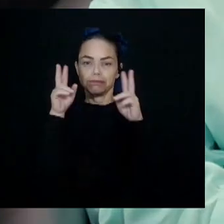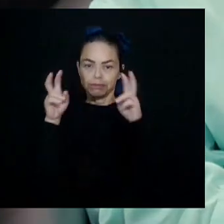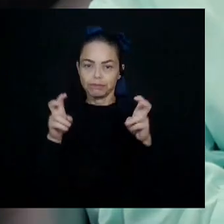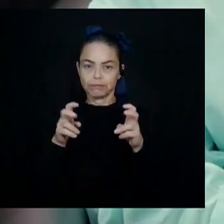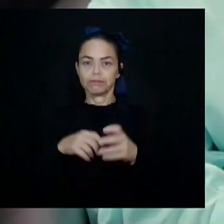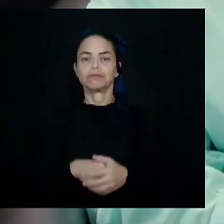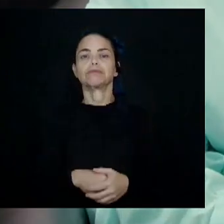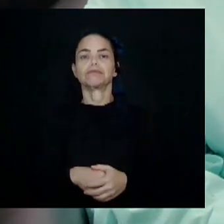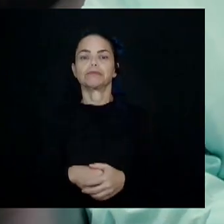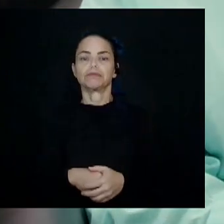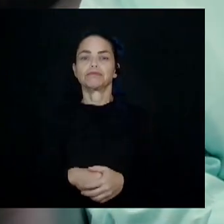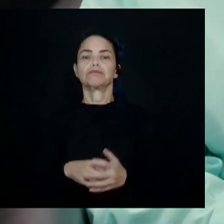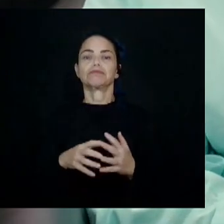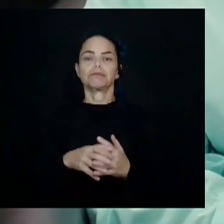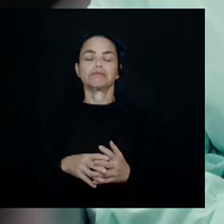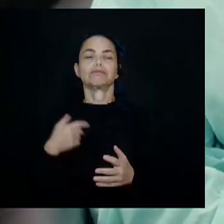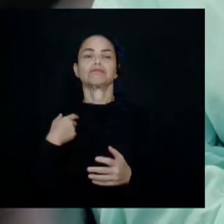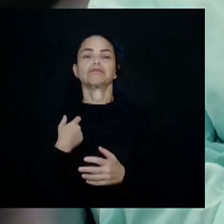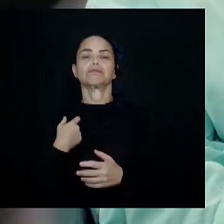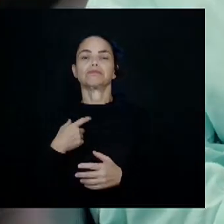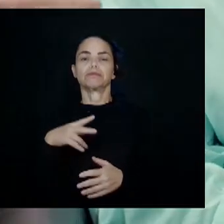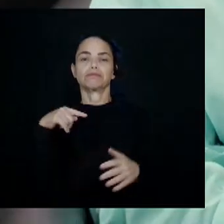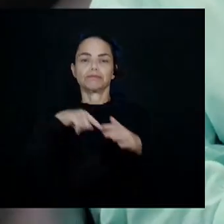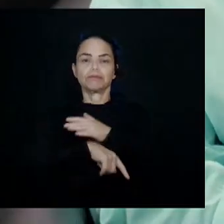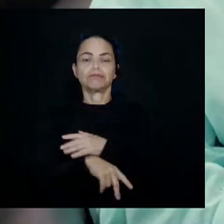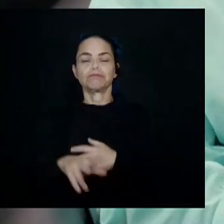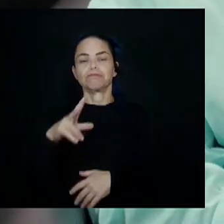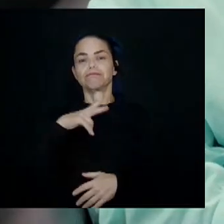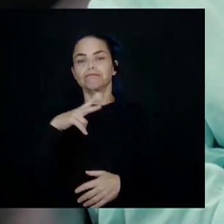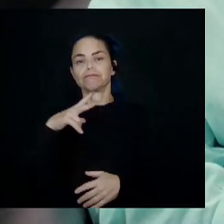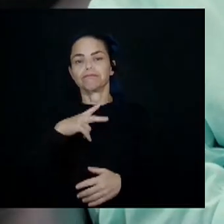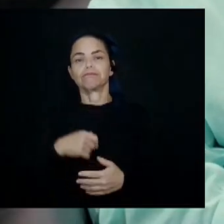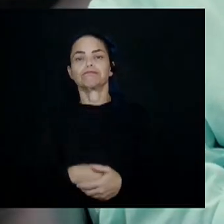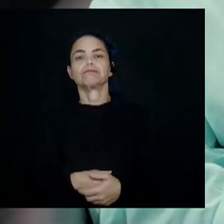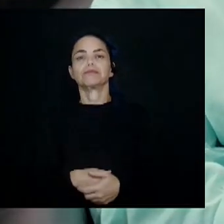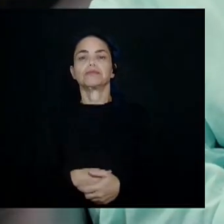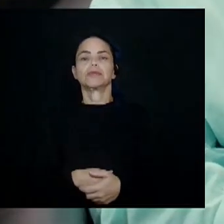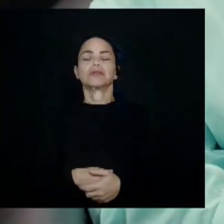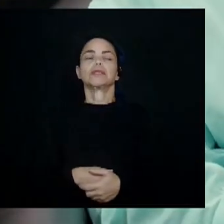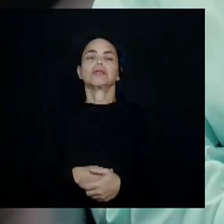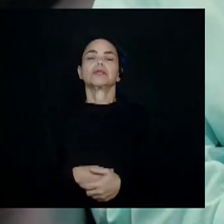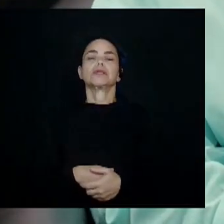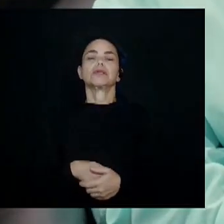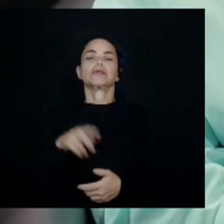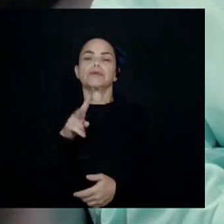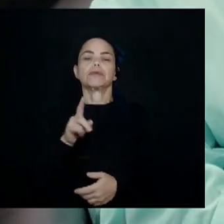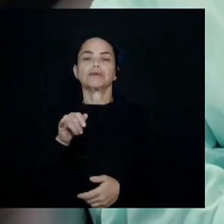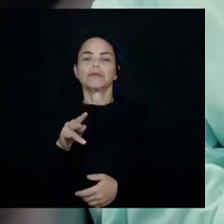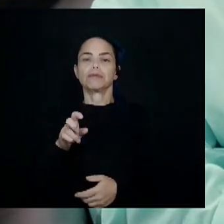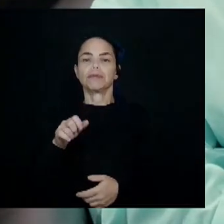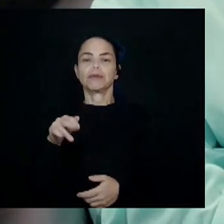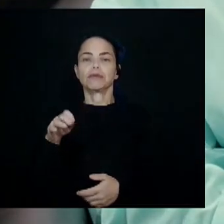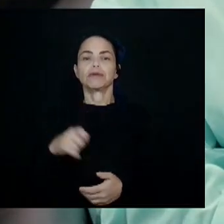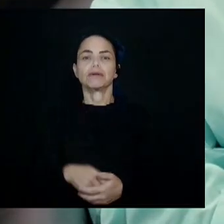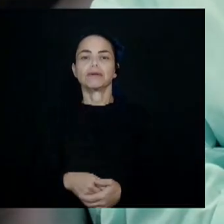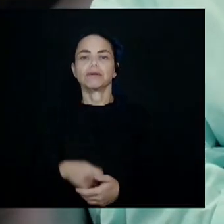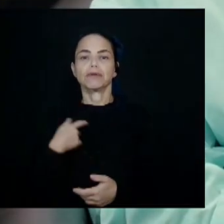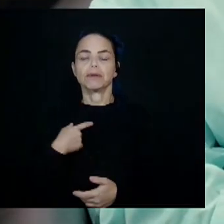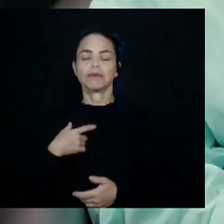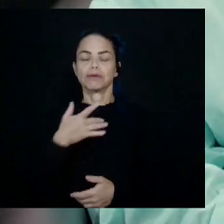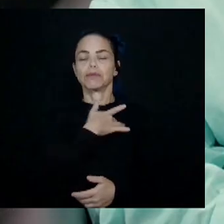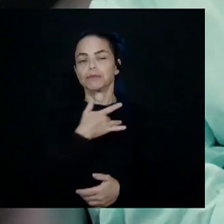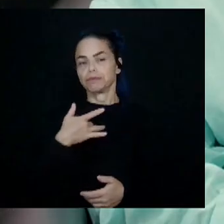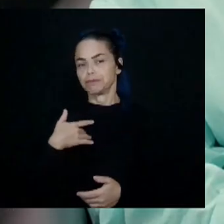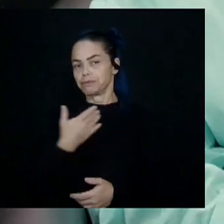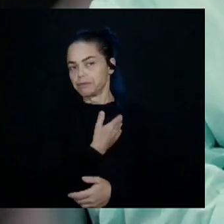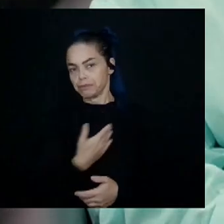a gente entra no íntimo das pessoas. É pouco falado, Viviane, ninguém fala disso. E é uma questão de saúde pública.